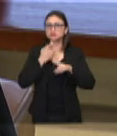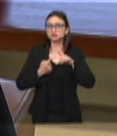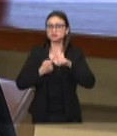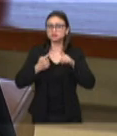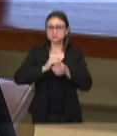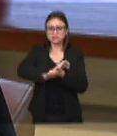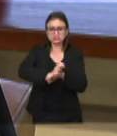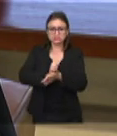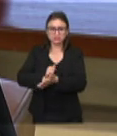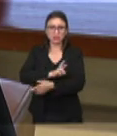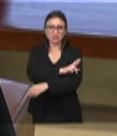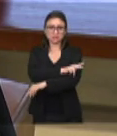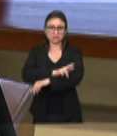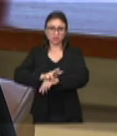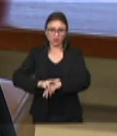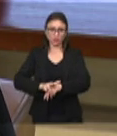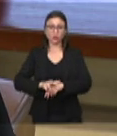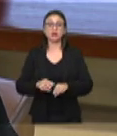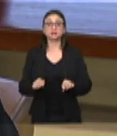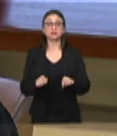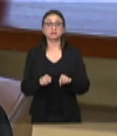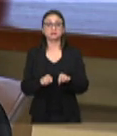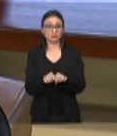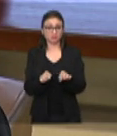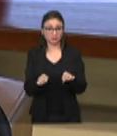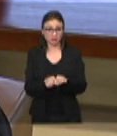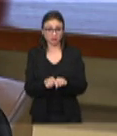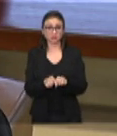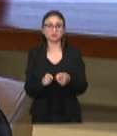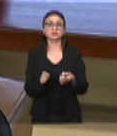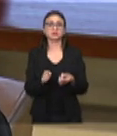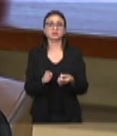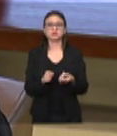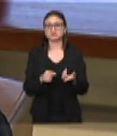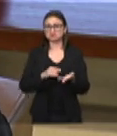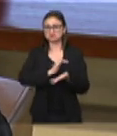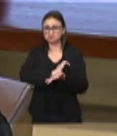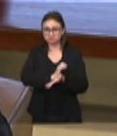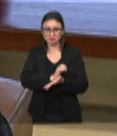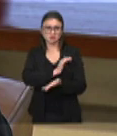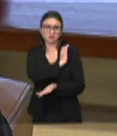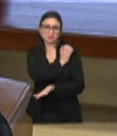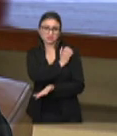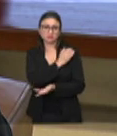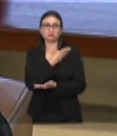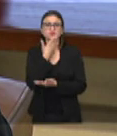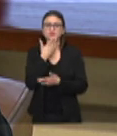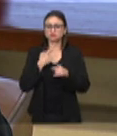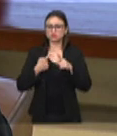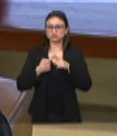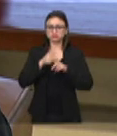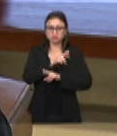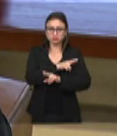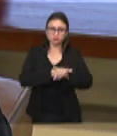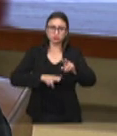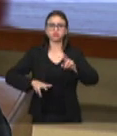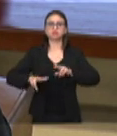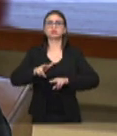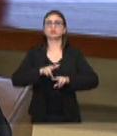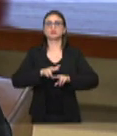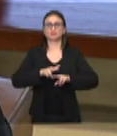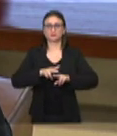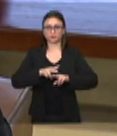a Convenção Interamericana contra Racismo, a Discriminação Racial e Formas Correlatas